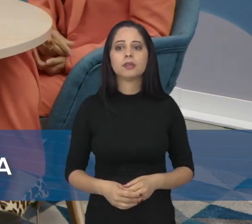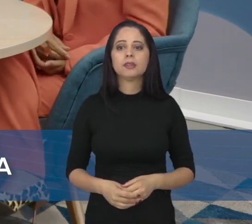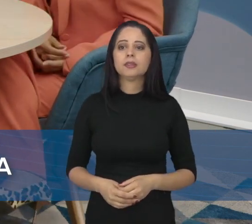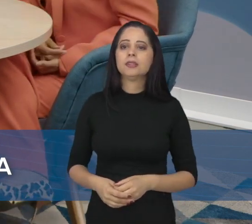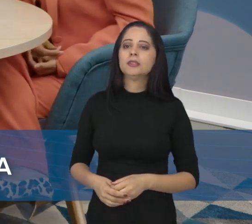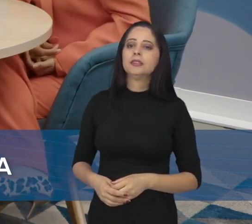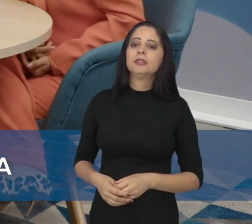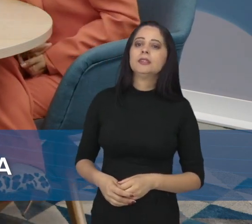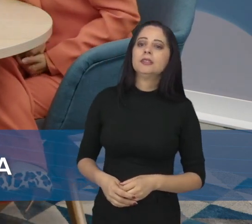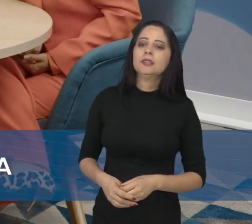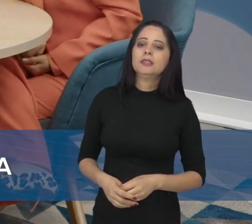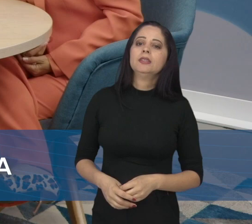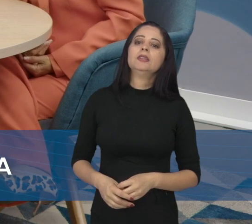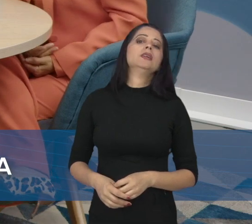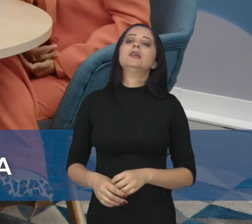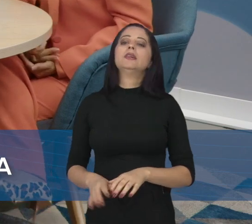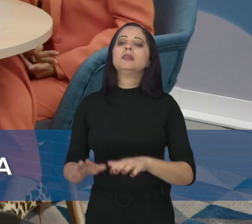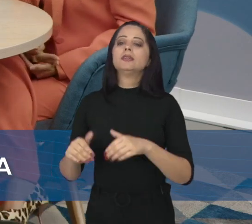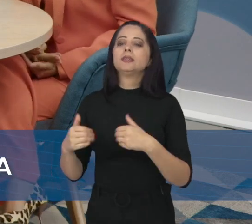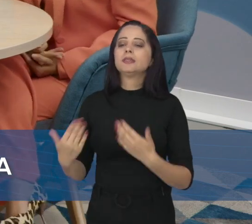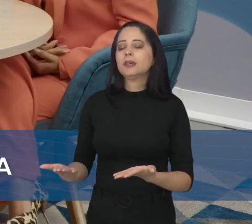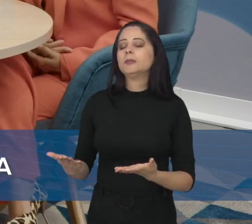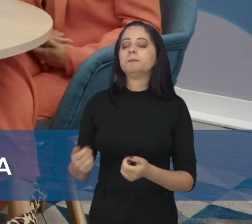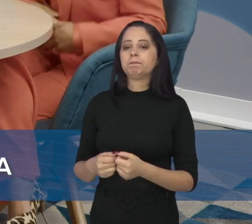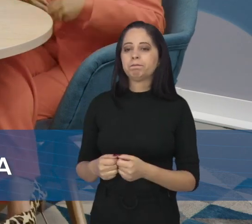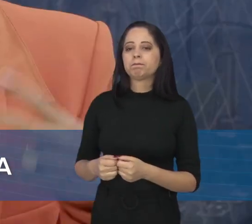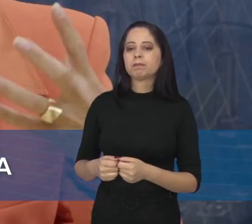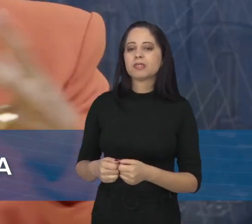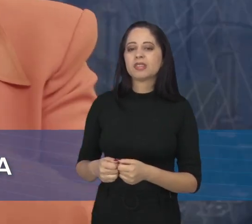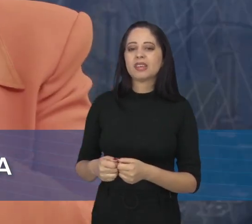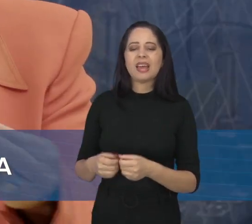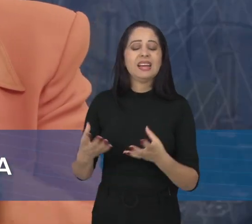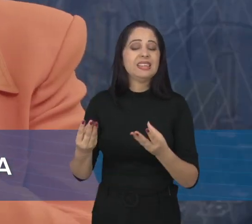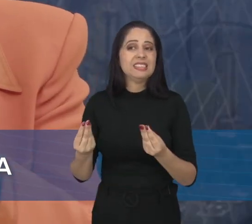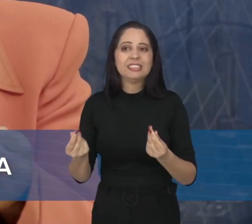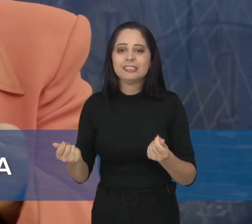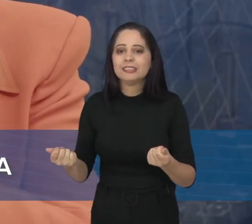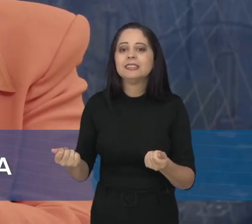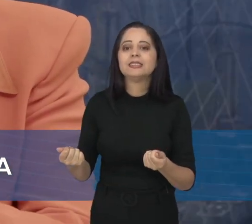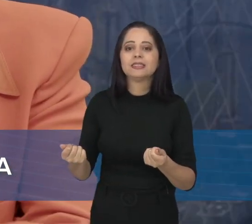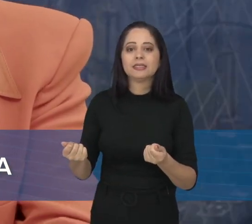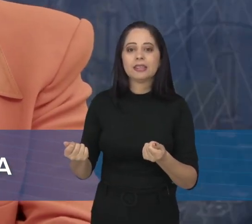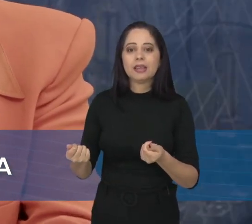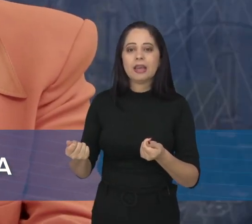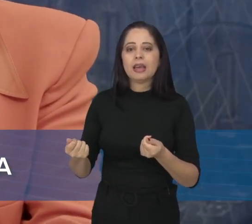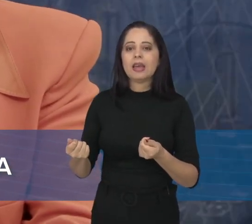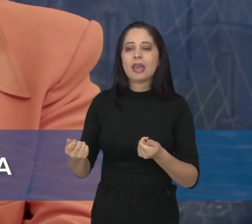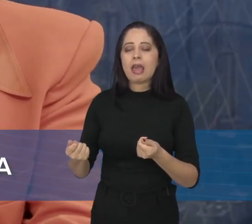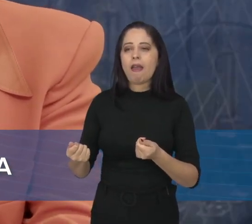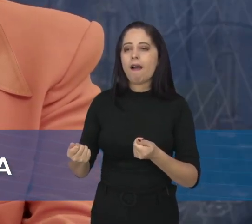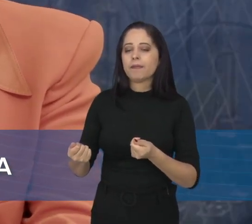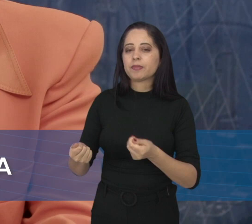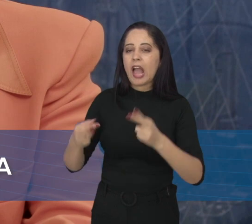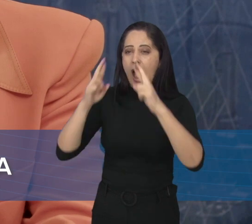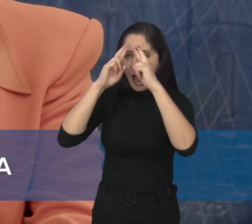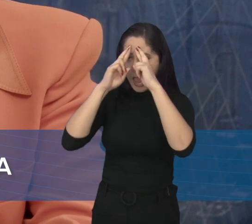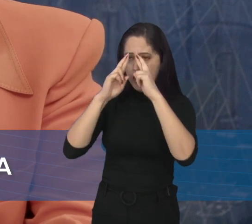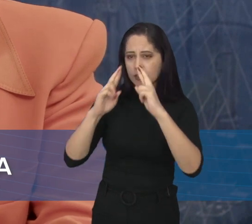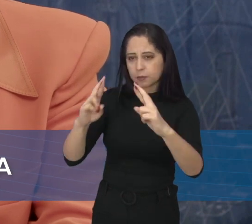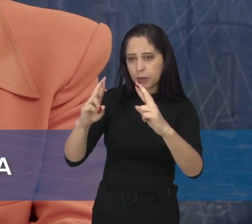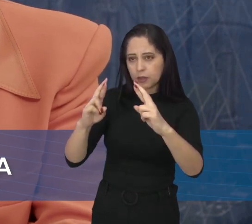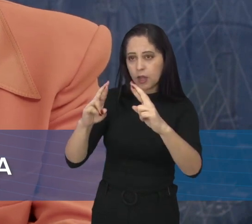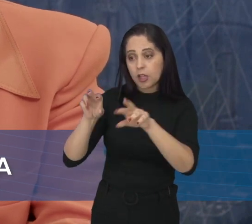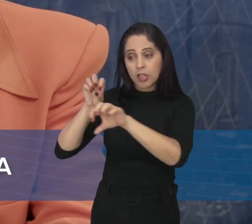números também revelam um nível de deseducação, né? Porque para mim é muito ligado a questão da tolerância com